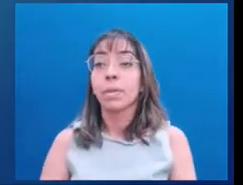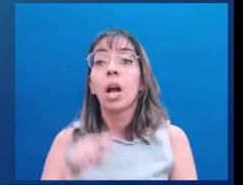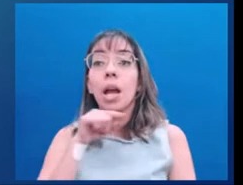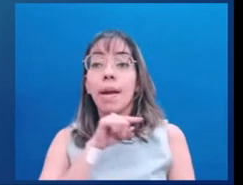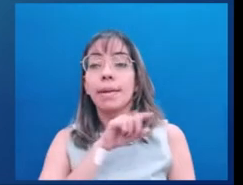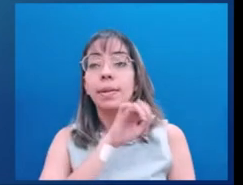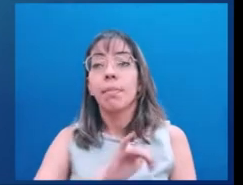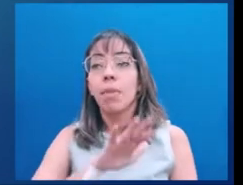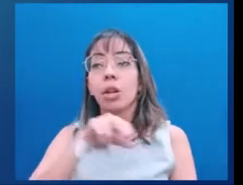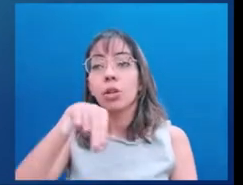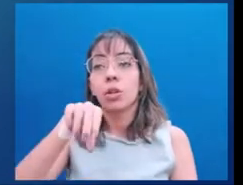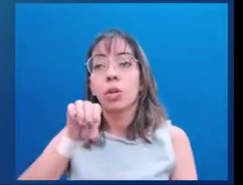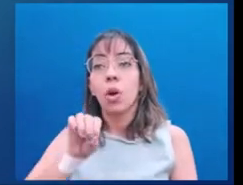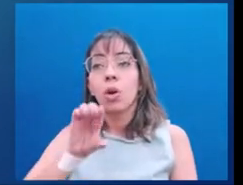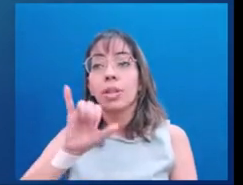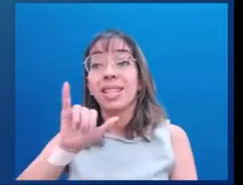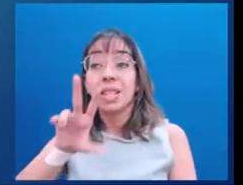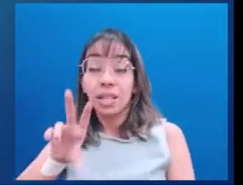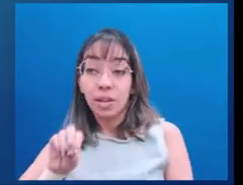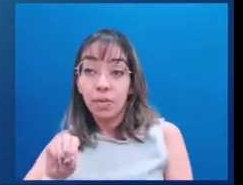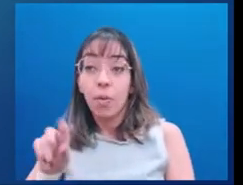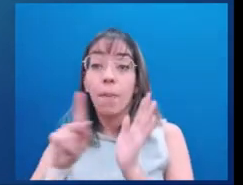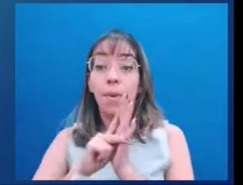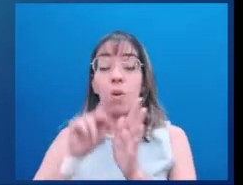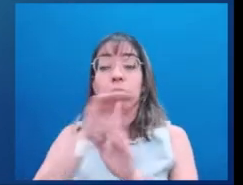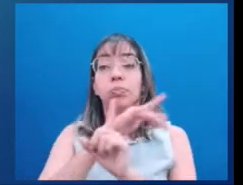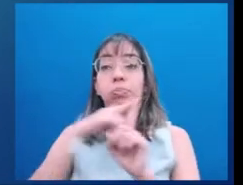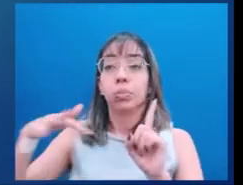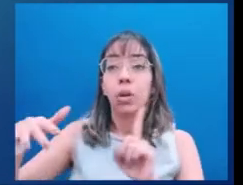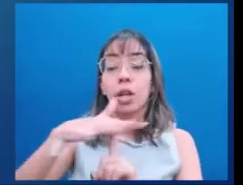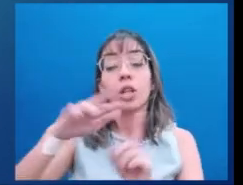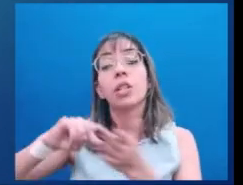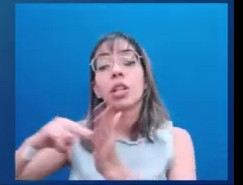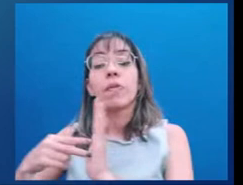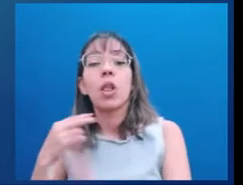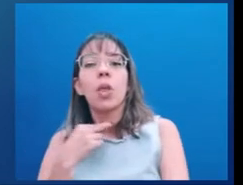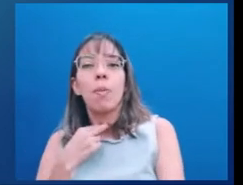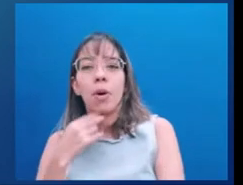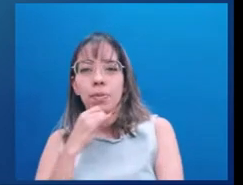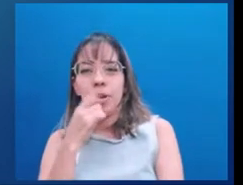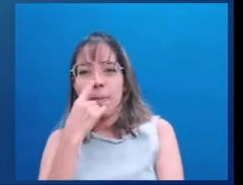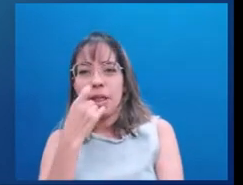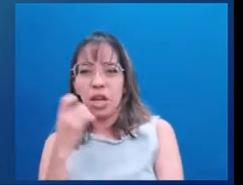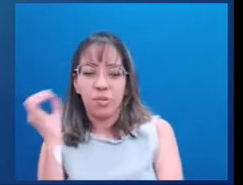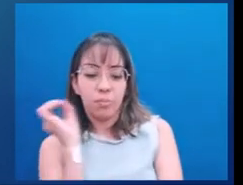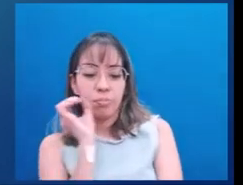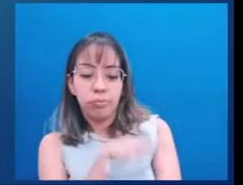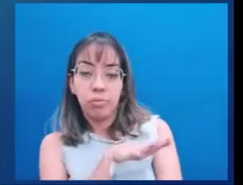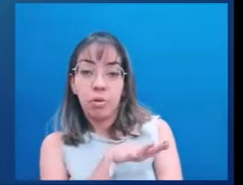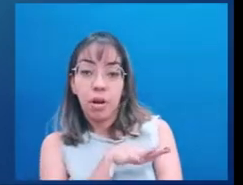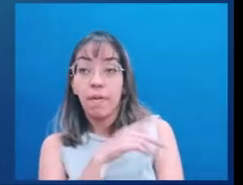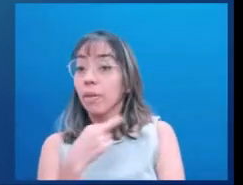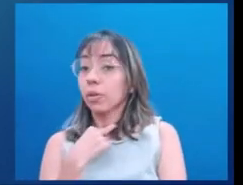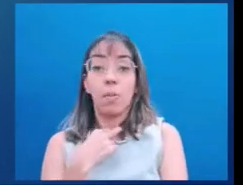Aqui nós vemos o pictograma de nocivo ao meio ambiente, então indica que esse composto ele não deve ser descartado no ambiente sem